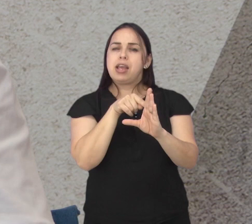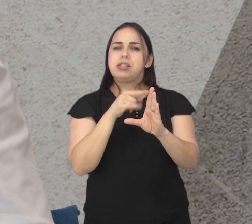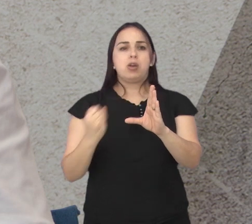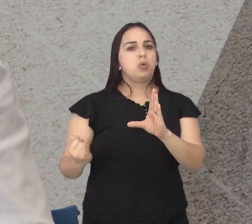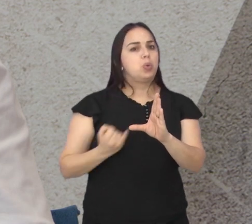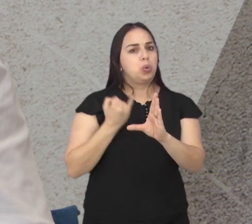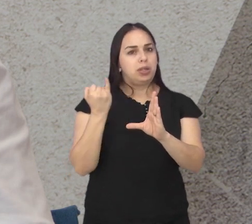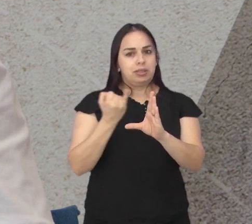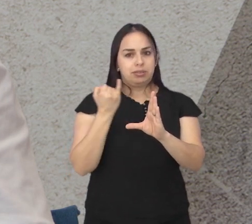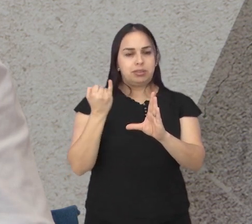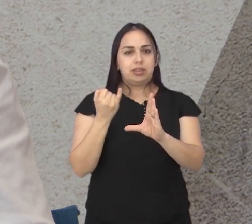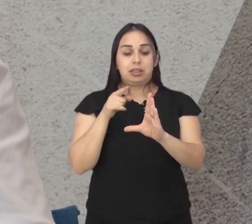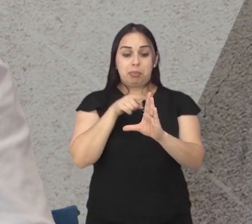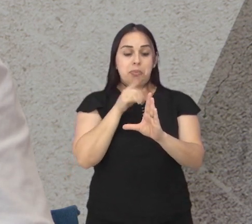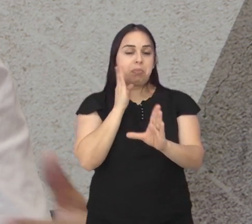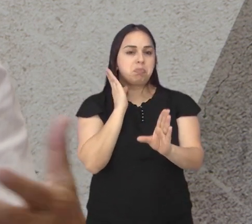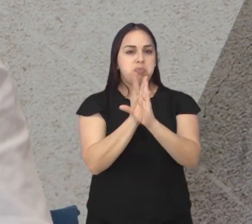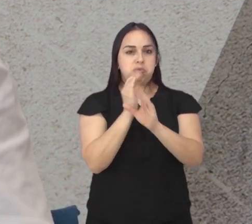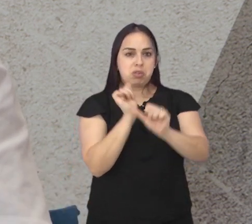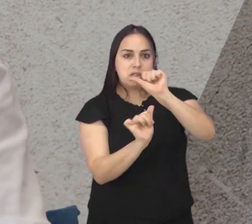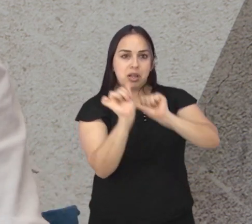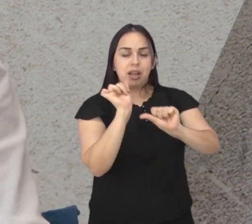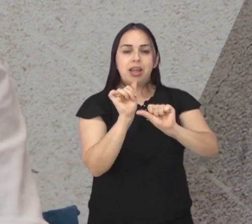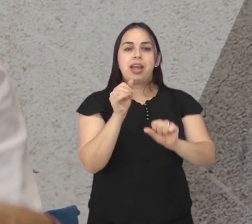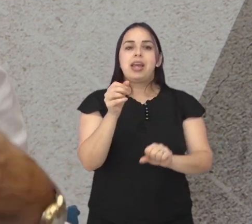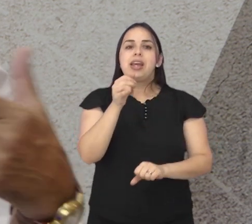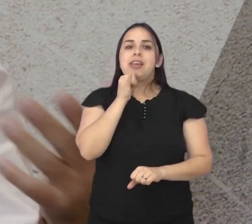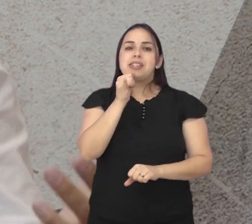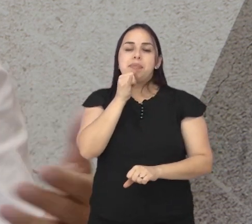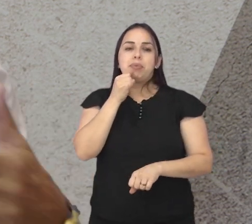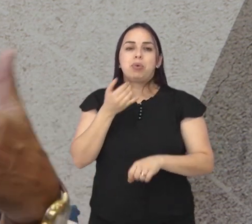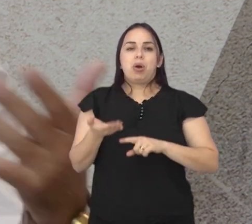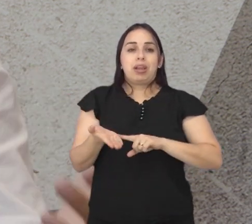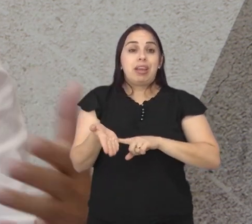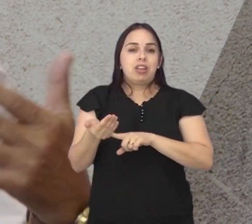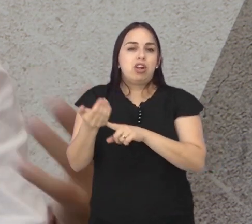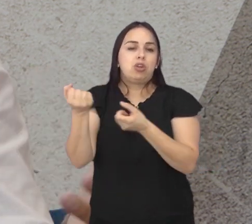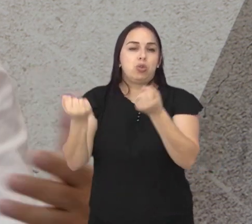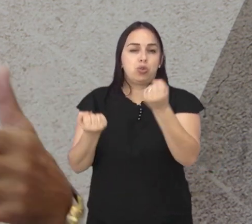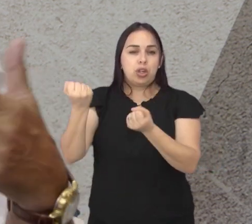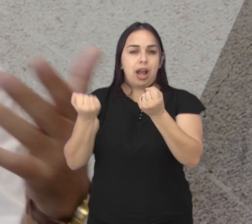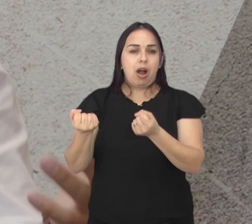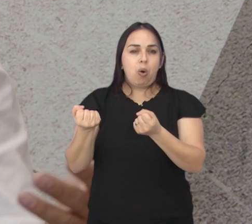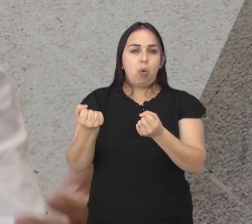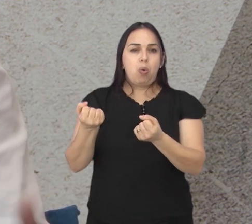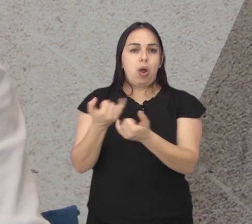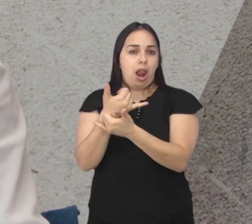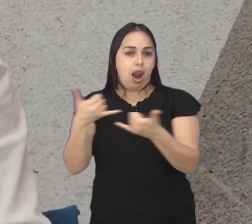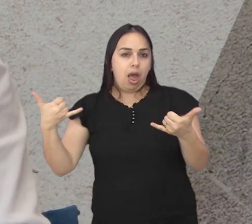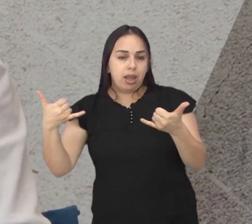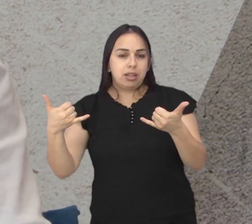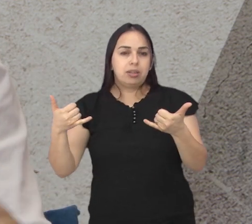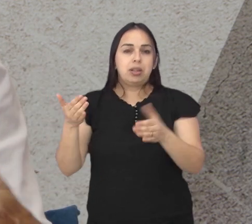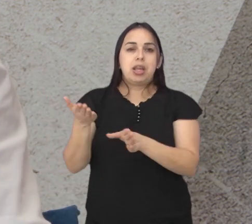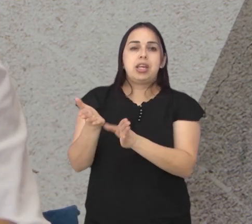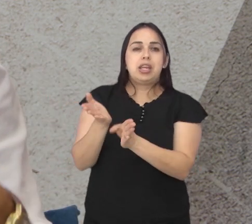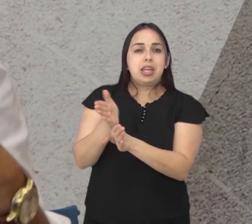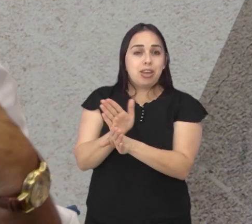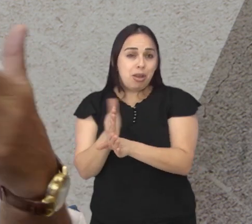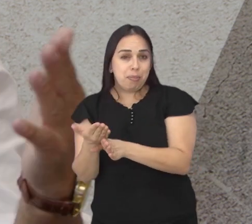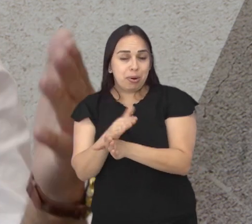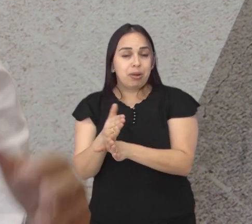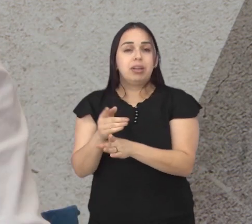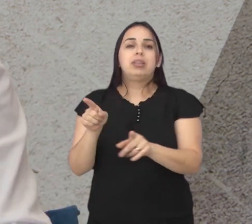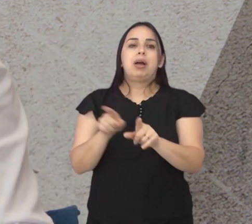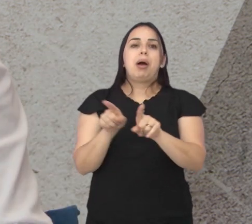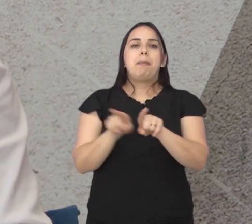hoje está mudando bastante, porque está entrando a tecnologia dos veículos elétricos e híbridos, né? E tem, até